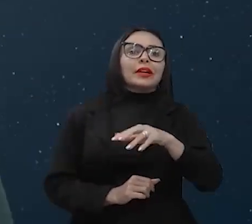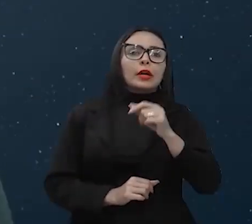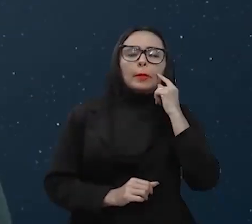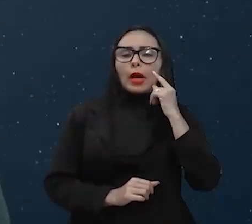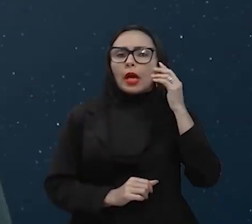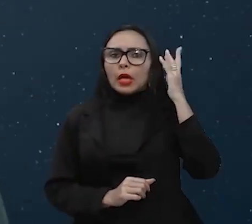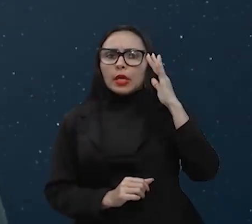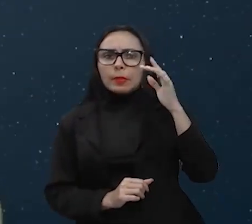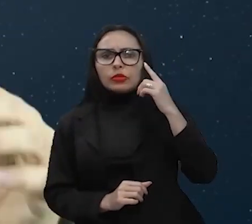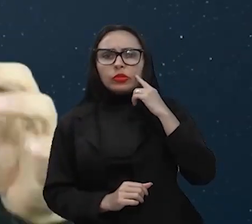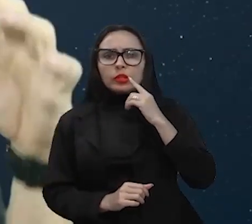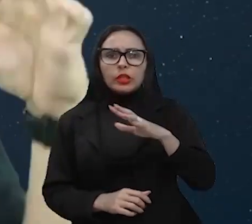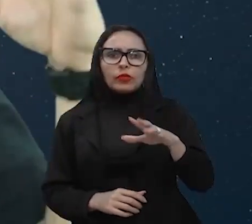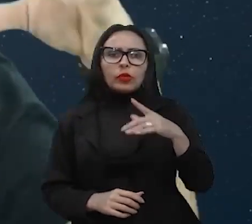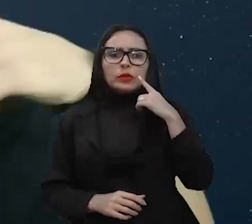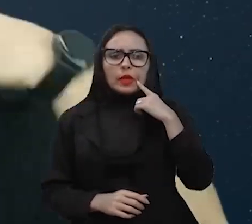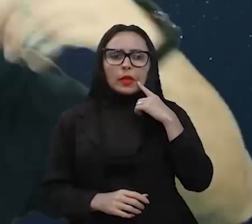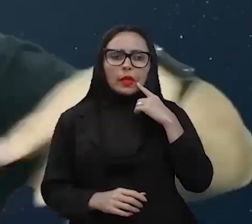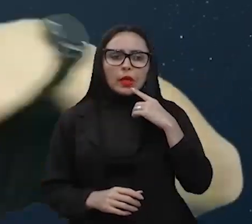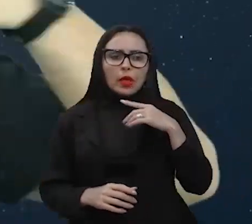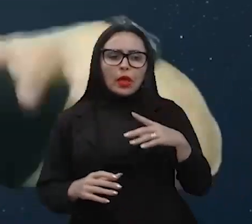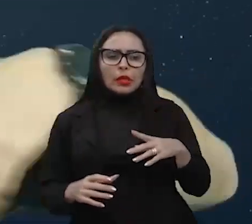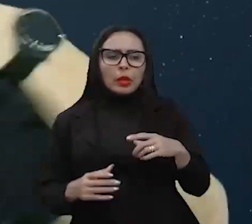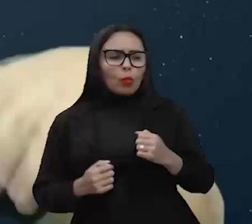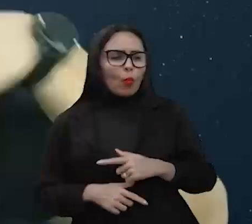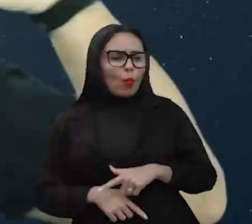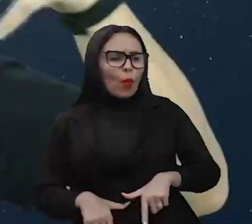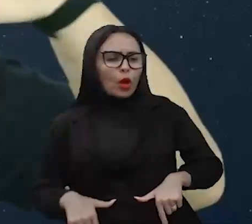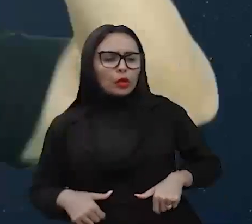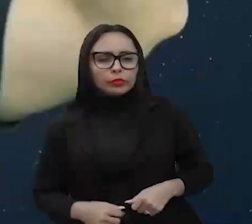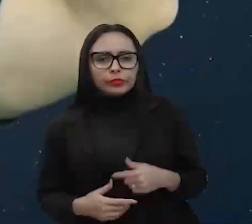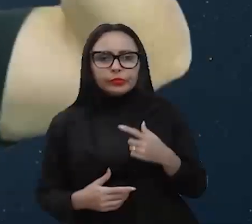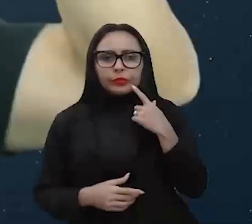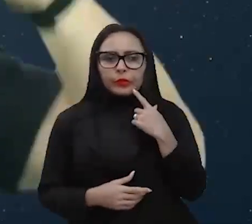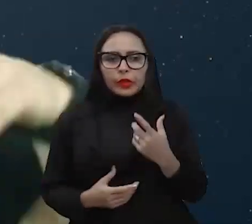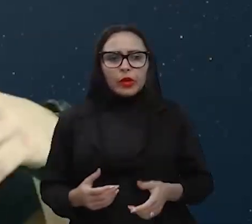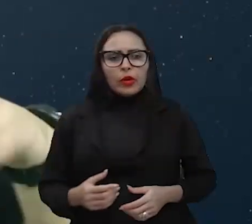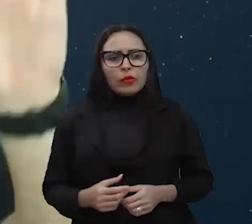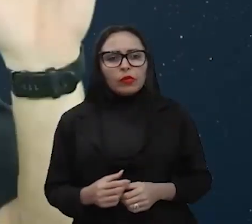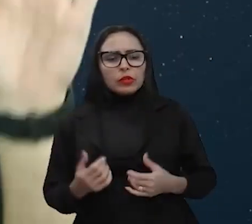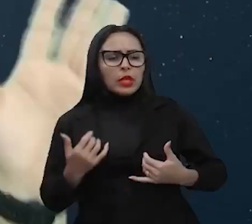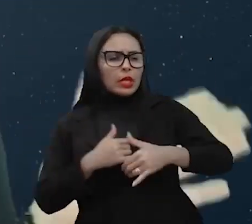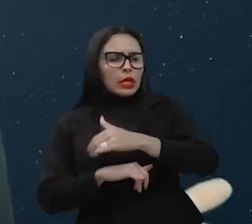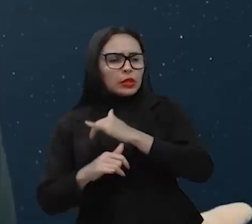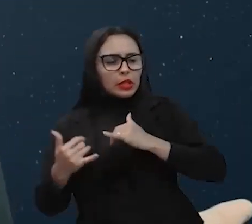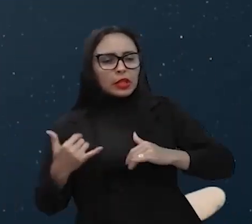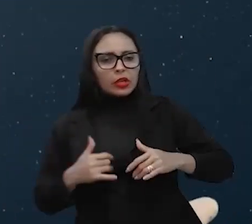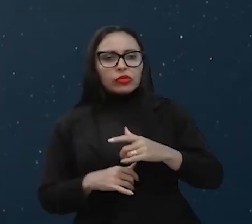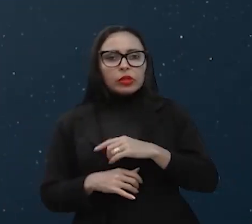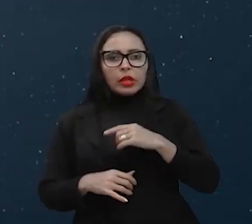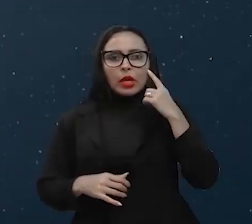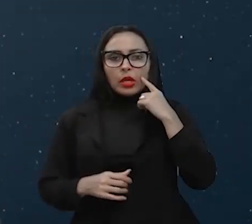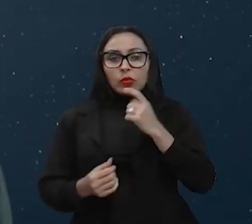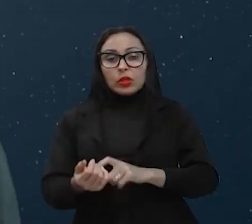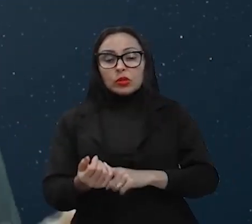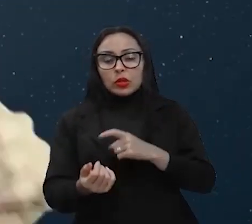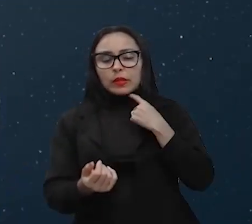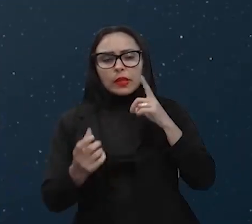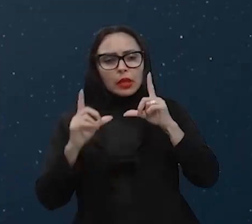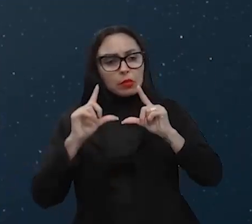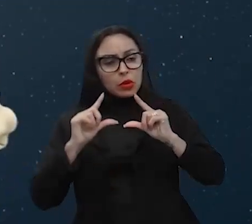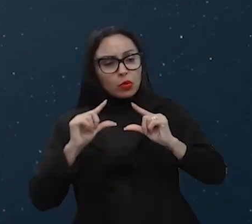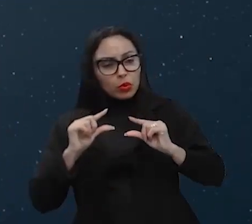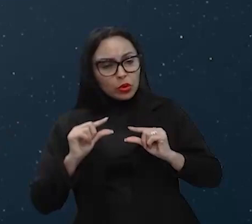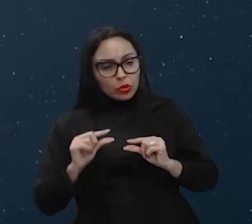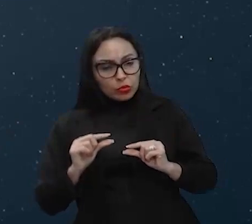jejum. Imagine que o açúcar, você está gastando muita energia e o açúcar do teu sangue está diminuindo. Se o açúcar do teu sangue está diminuindo,